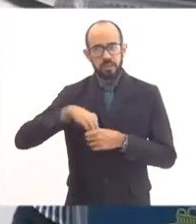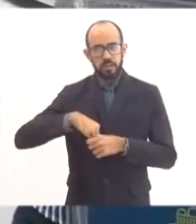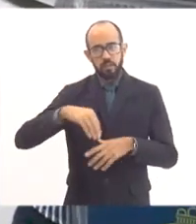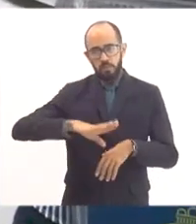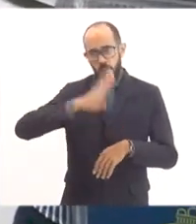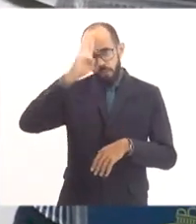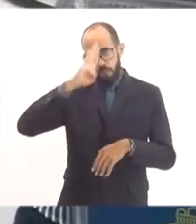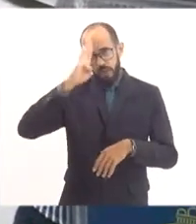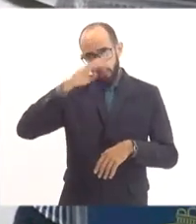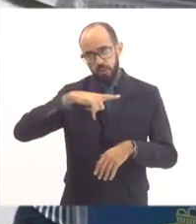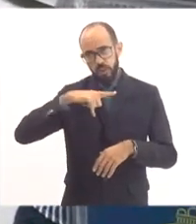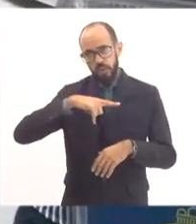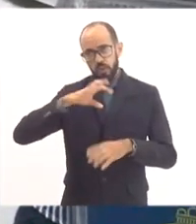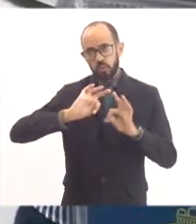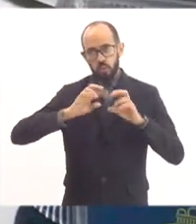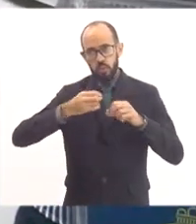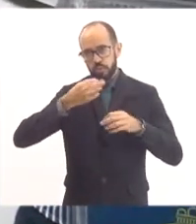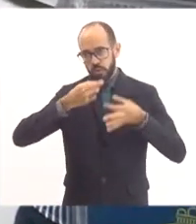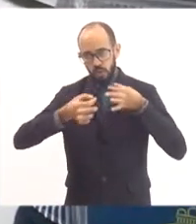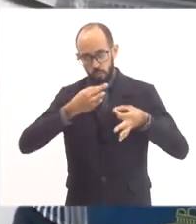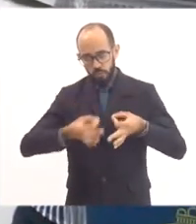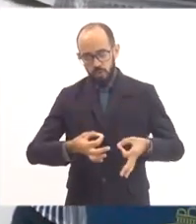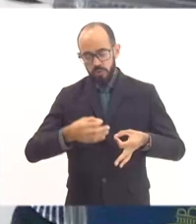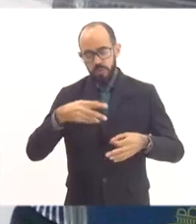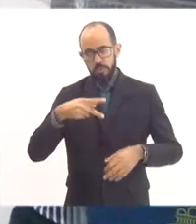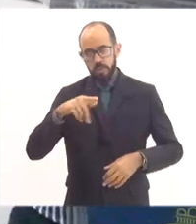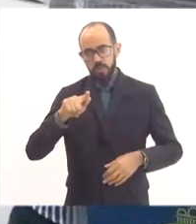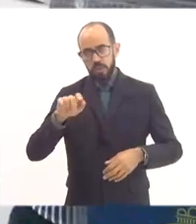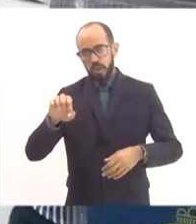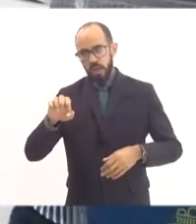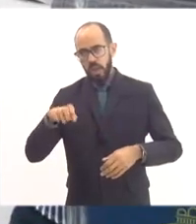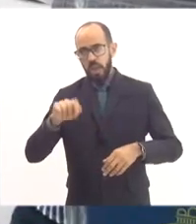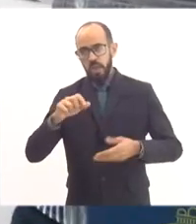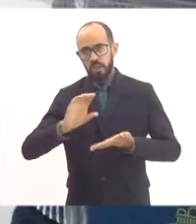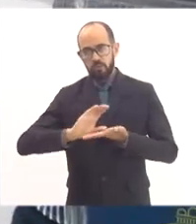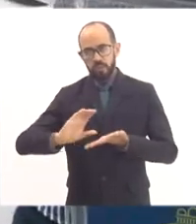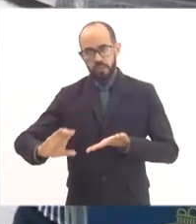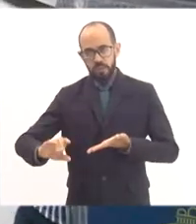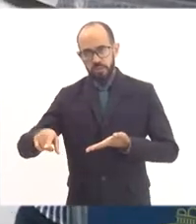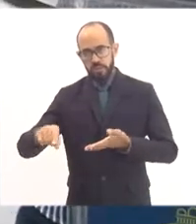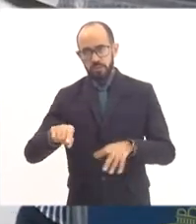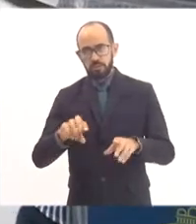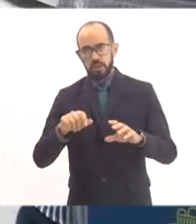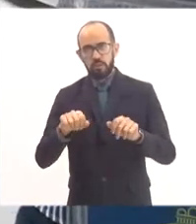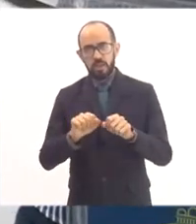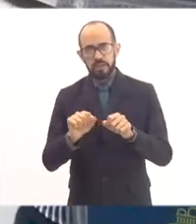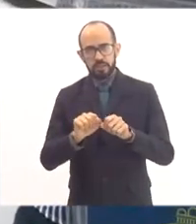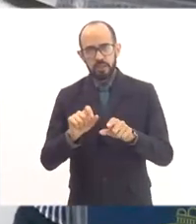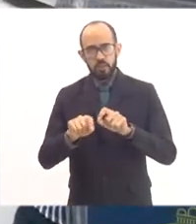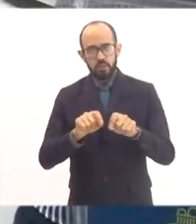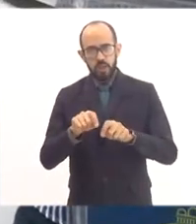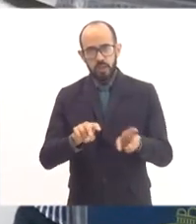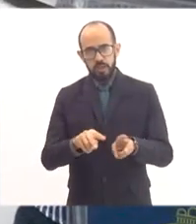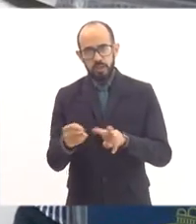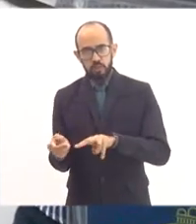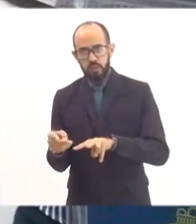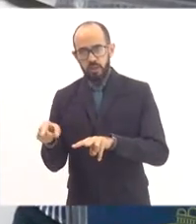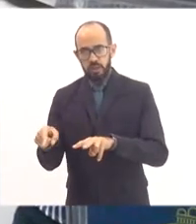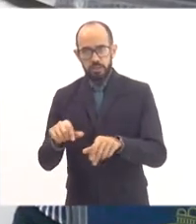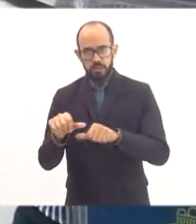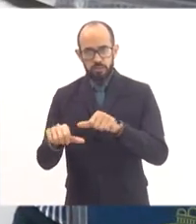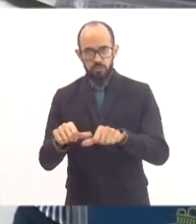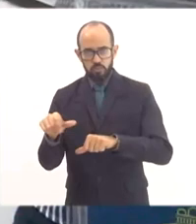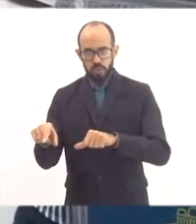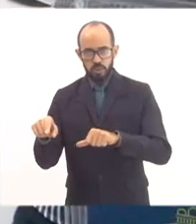já tem todos os pareceres aí da PGE, da Finanças, e então para fazer a transformação das vagas